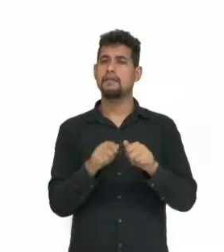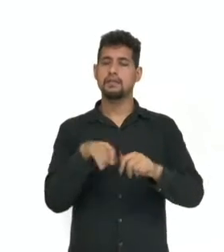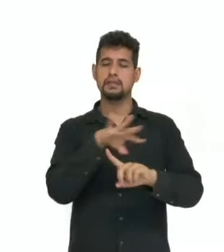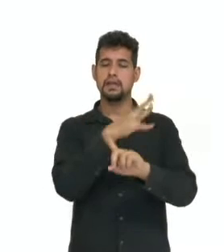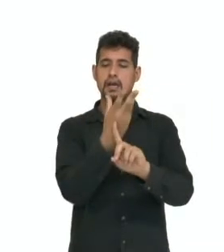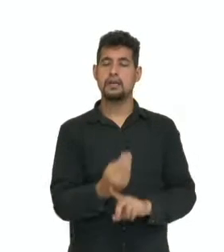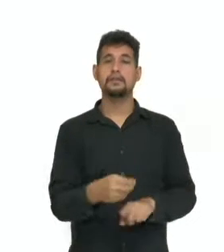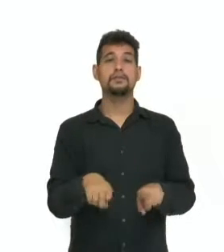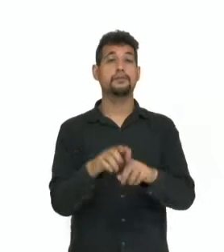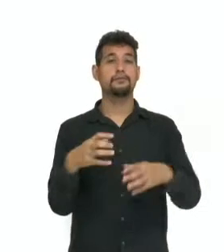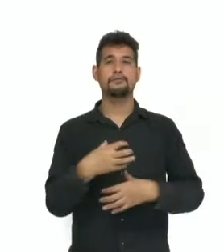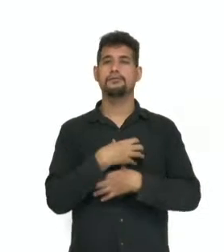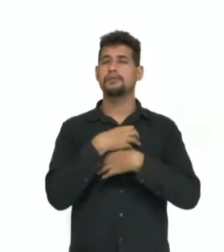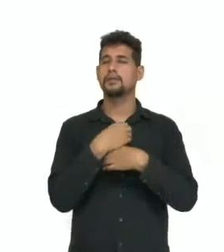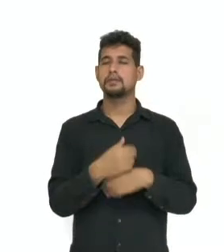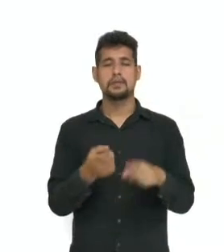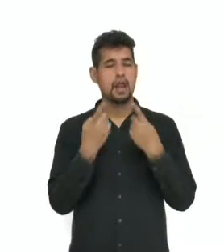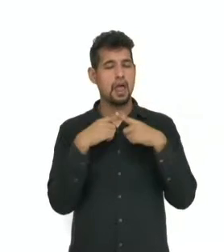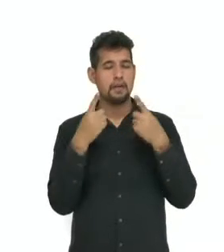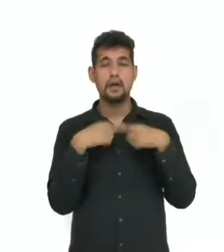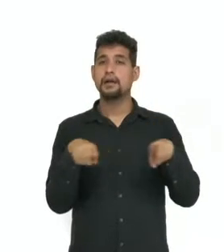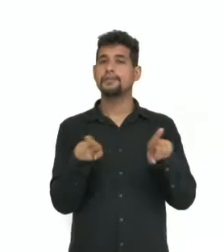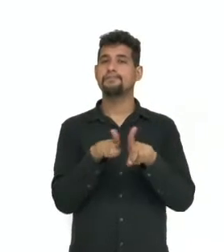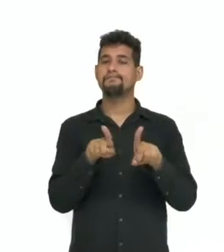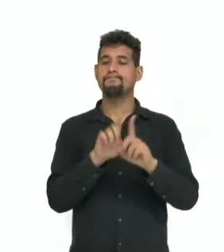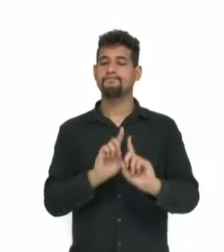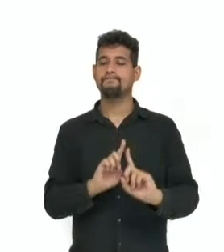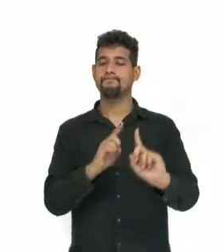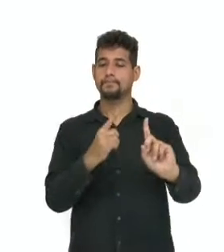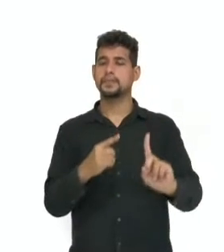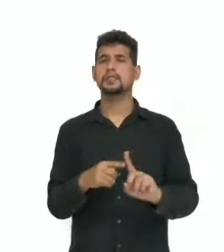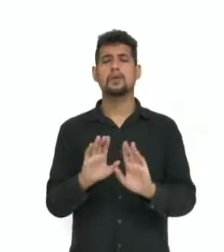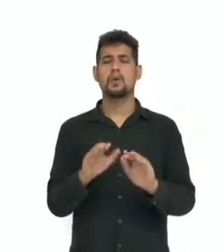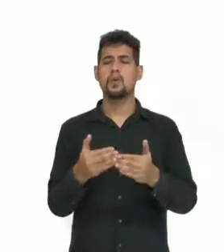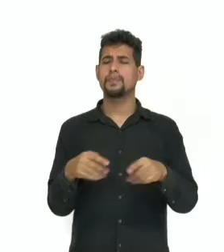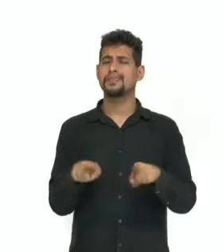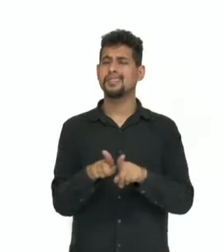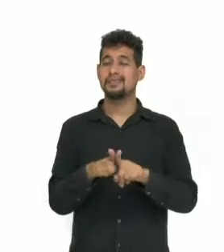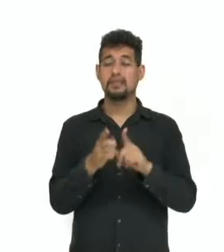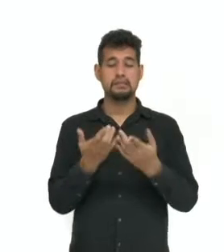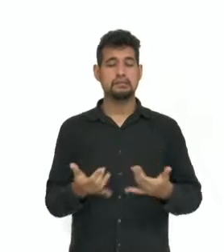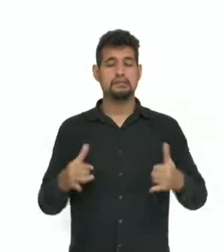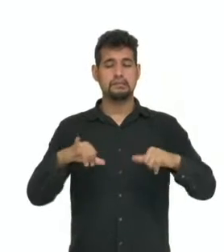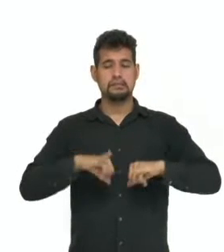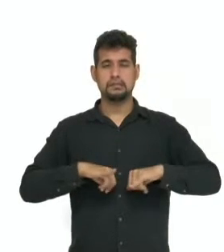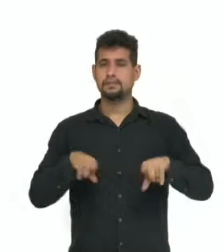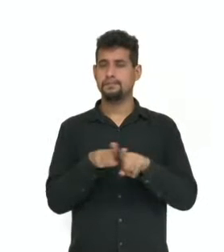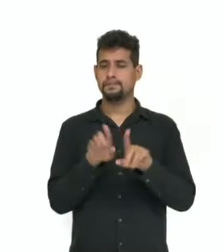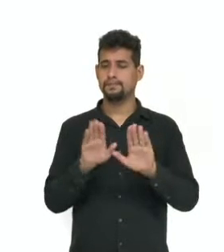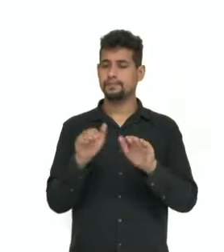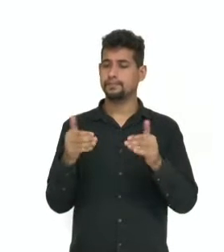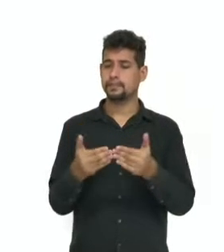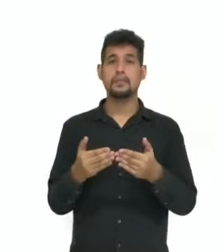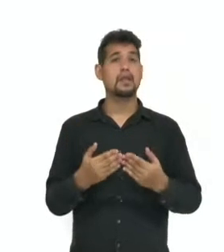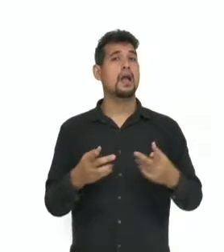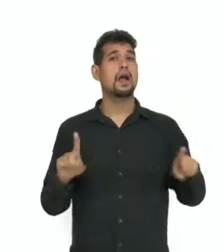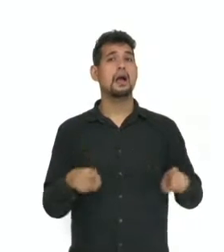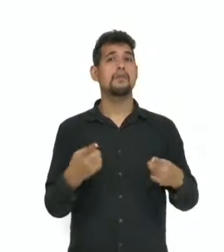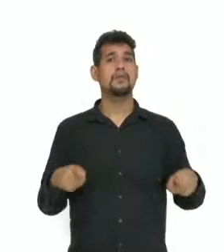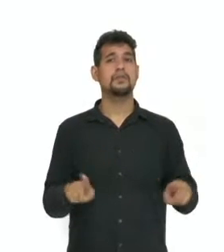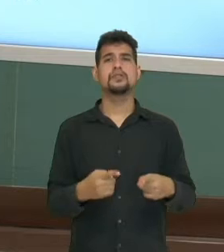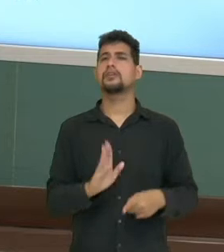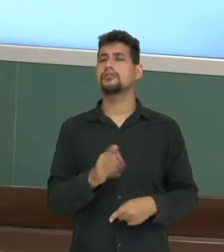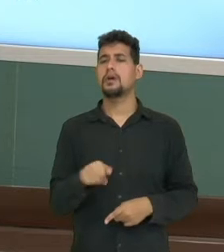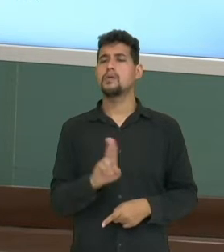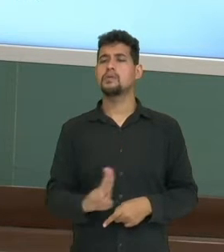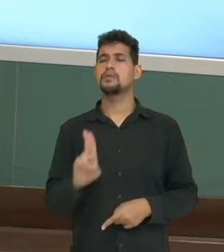arte uma forma de protesto contra a opressão e contra a violência no regime militar. A música, sim, foi